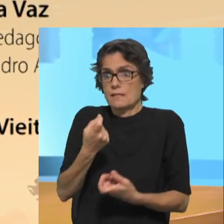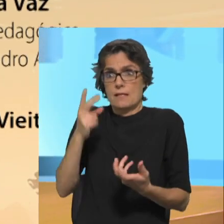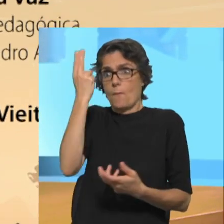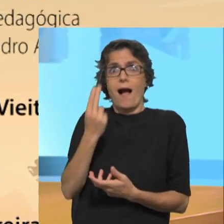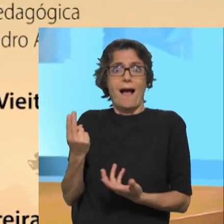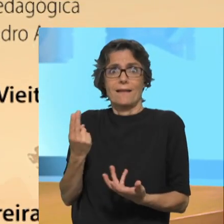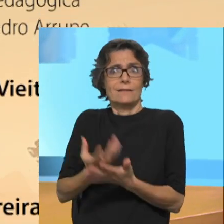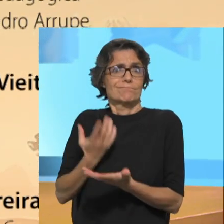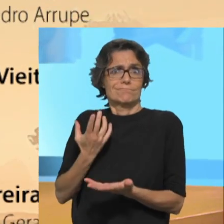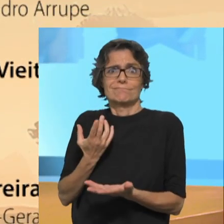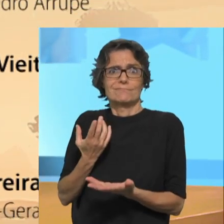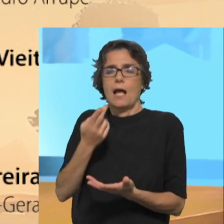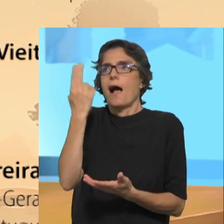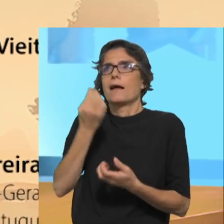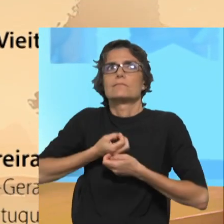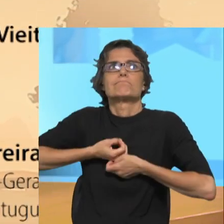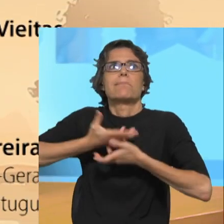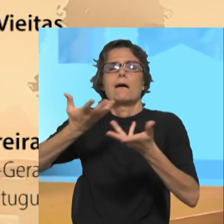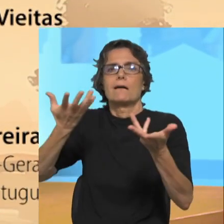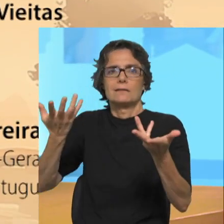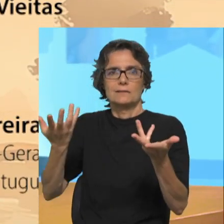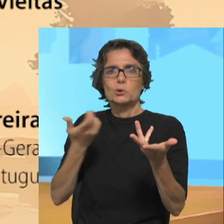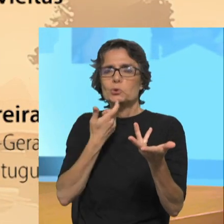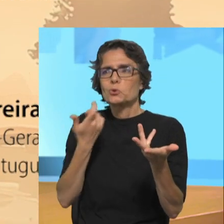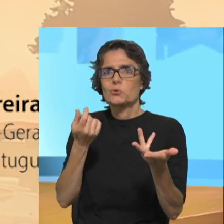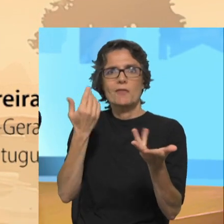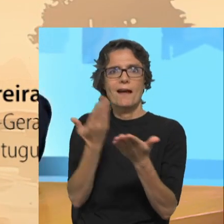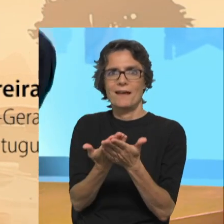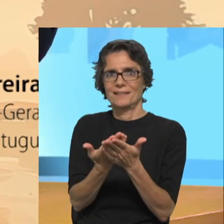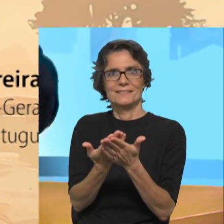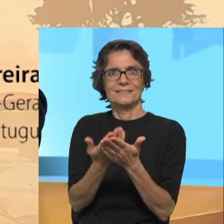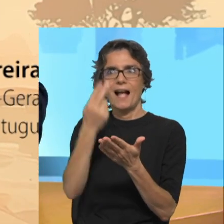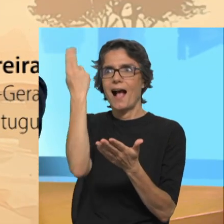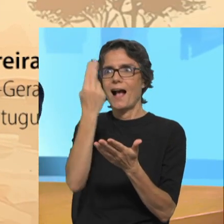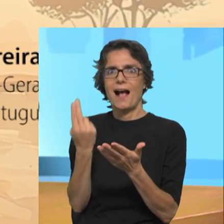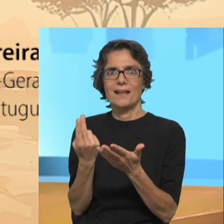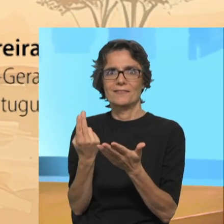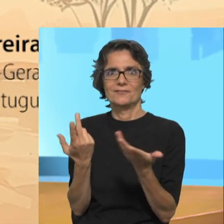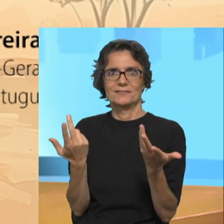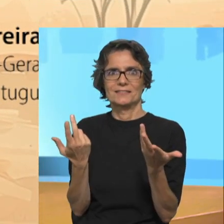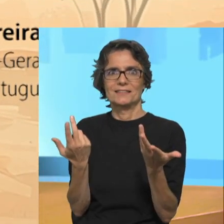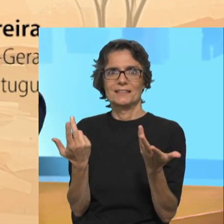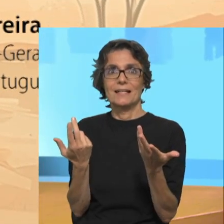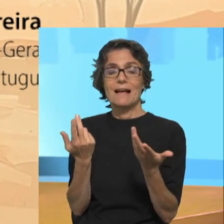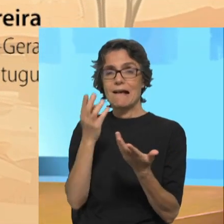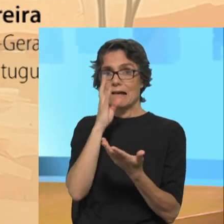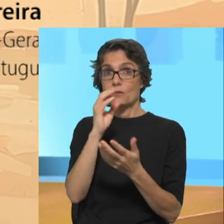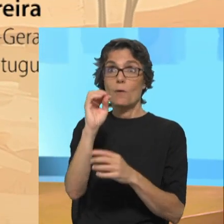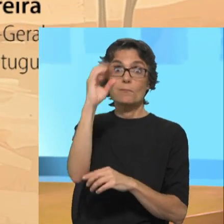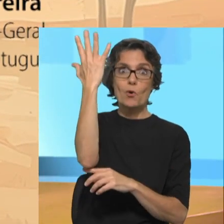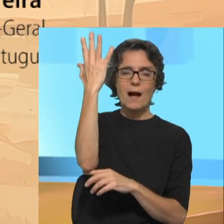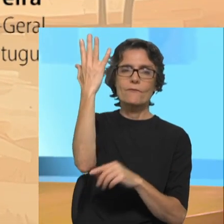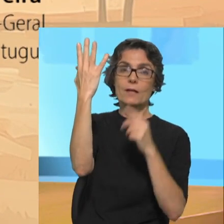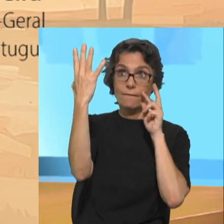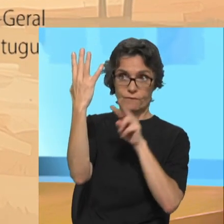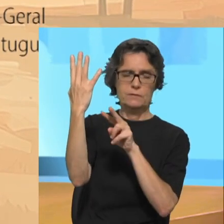Pode haver manifestação melhor do que as artes para perceber que aqui há mais qualquer coisa do que simplesmente uma árvore e tal. Não, olhar para a árvore e ser capaz de chegar mais além da